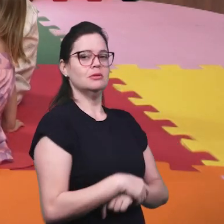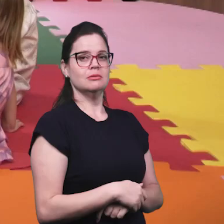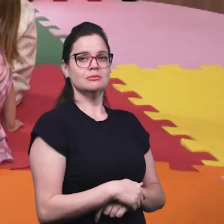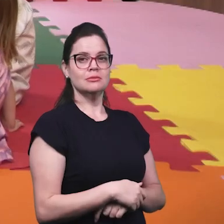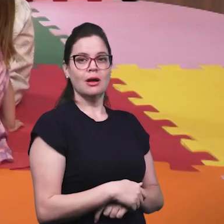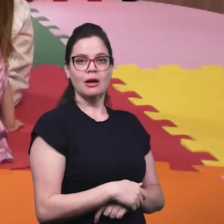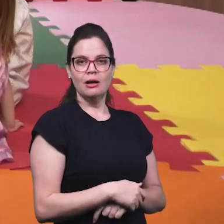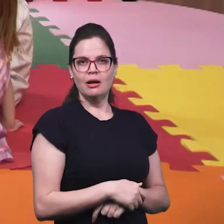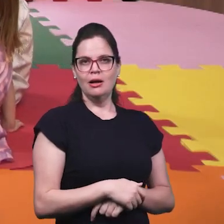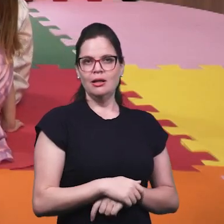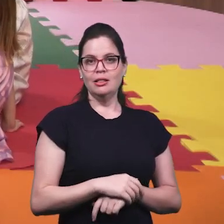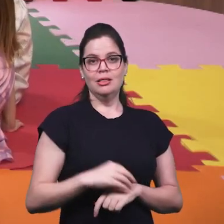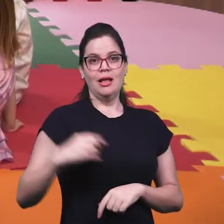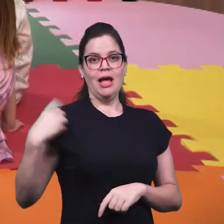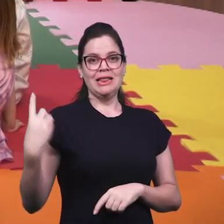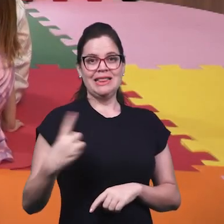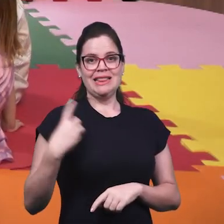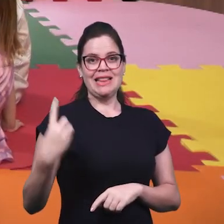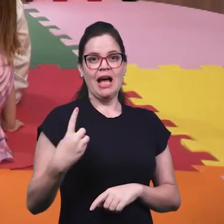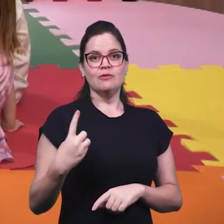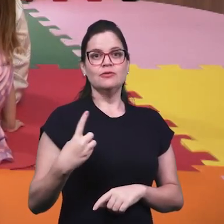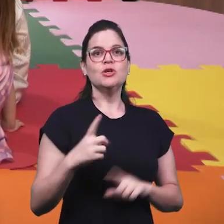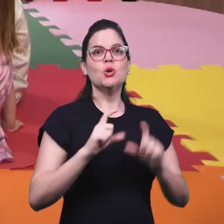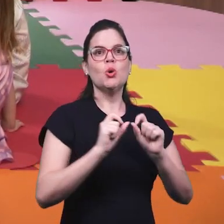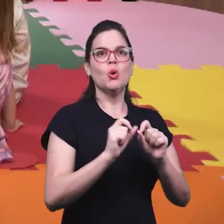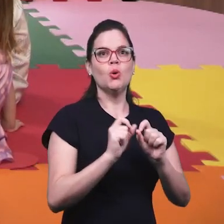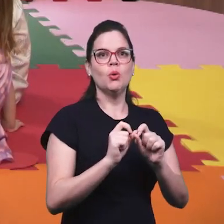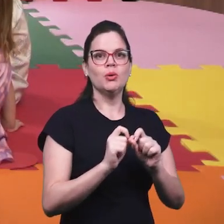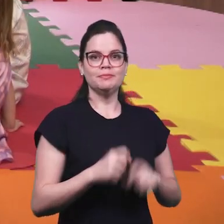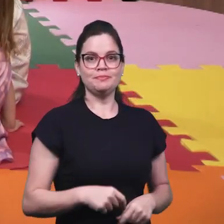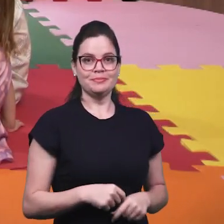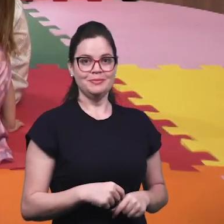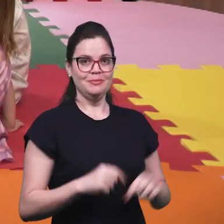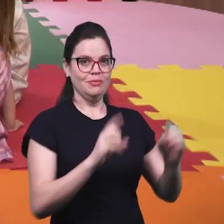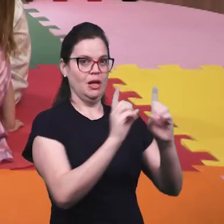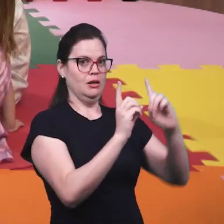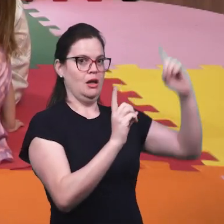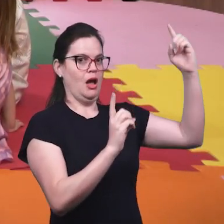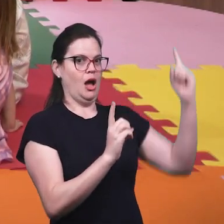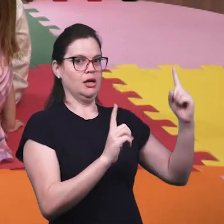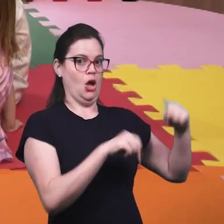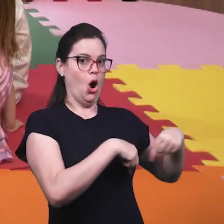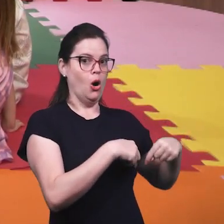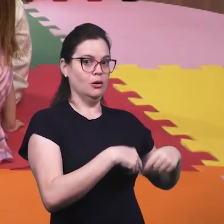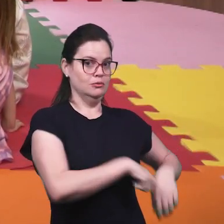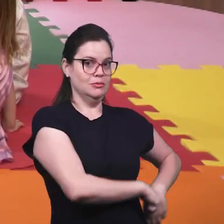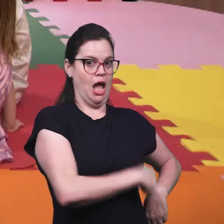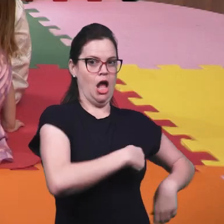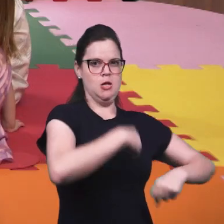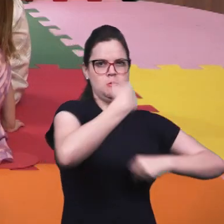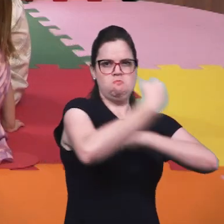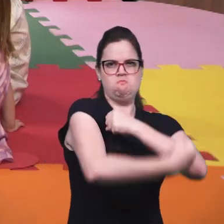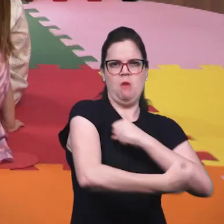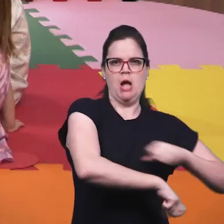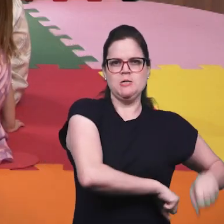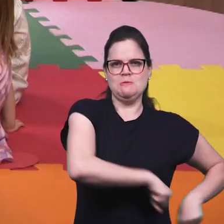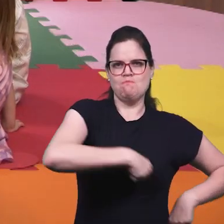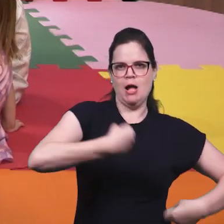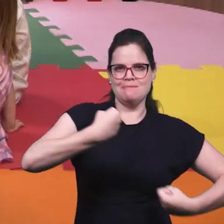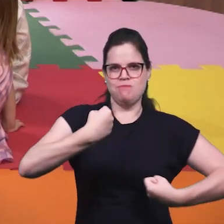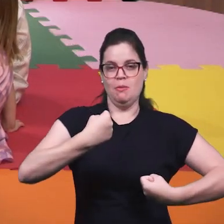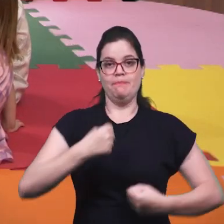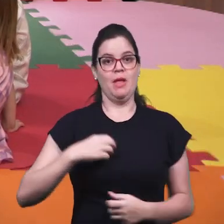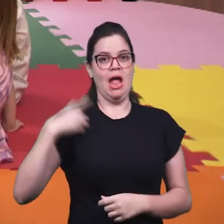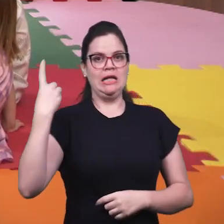Davi saiu correndo de encontro ao gigante. O gigante estava todo armado. Davi saiu